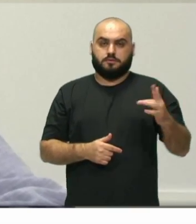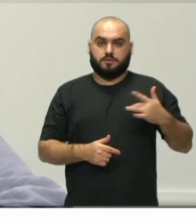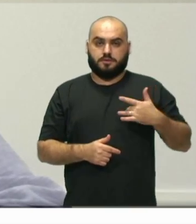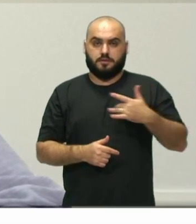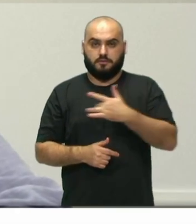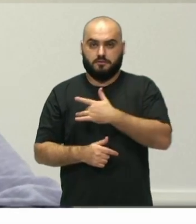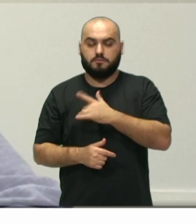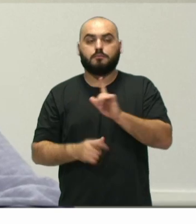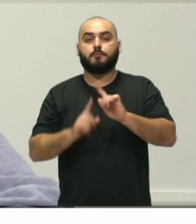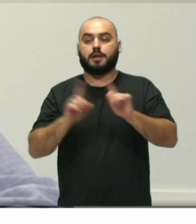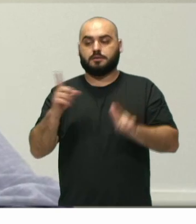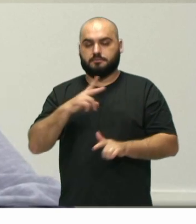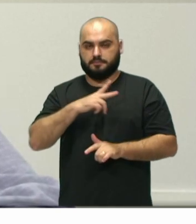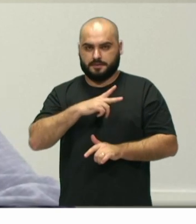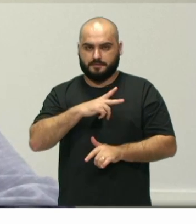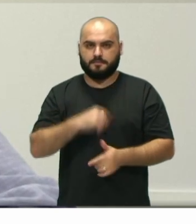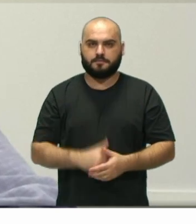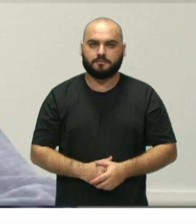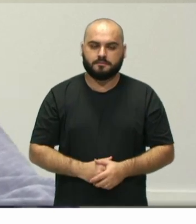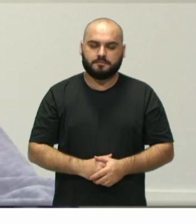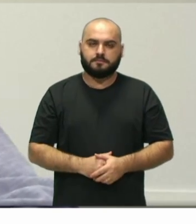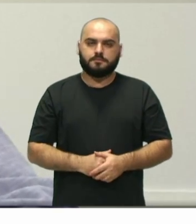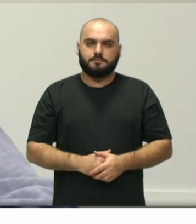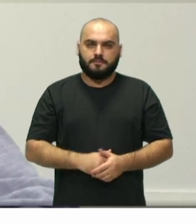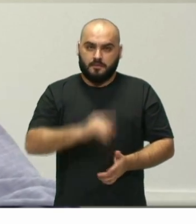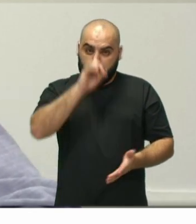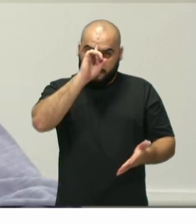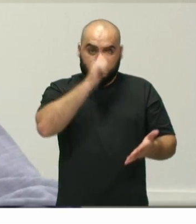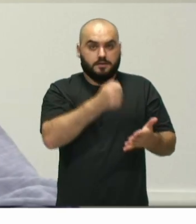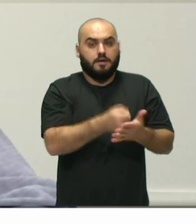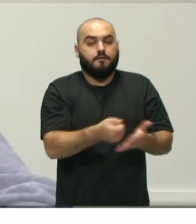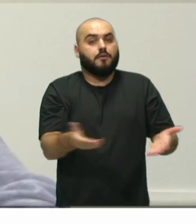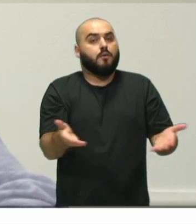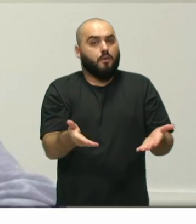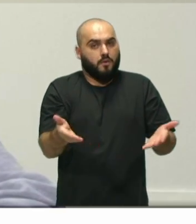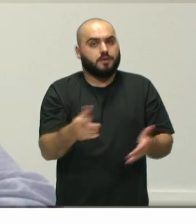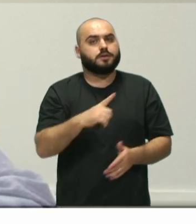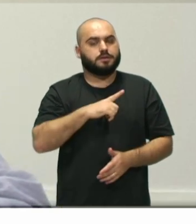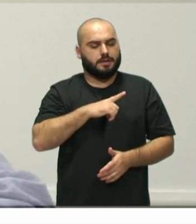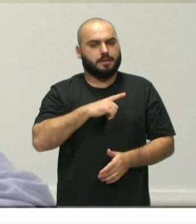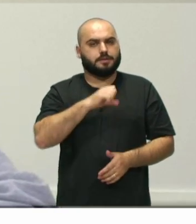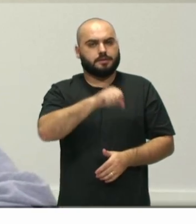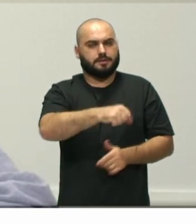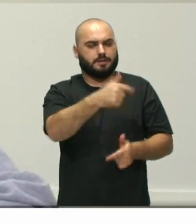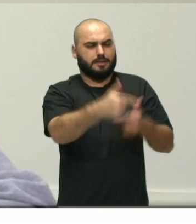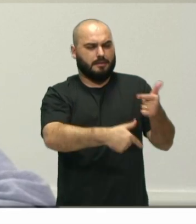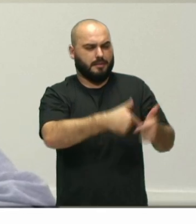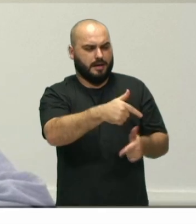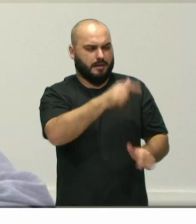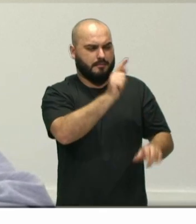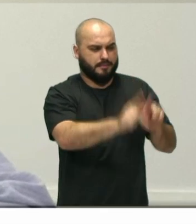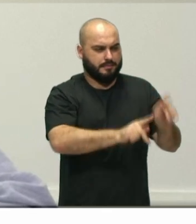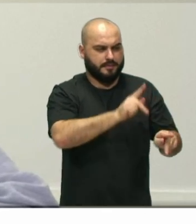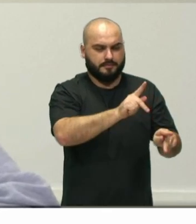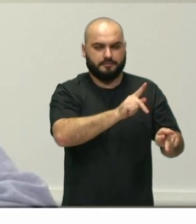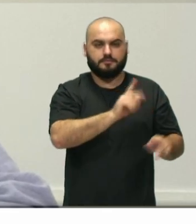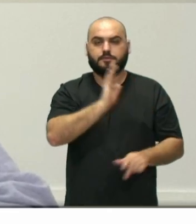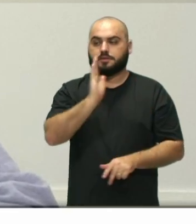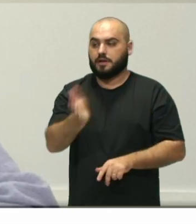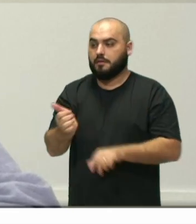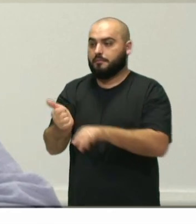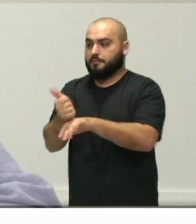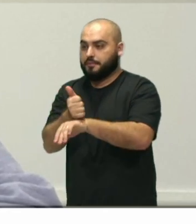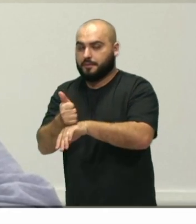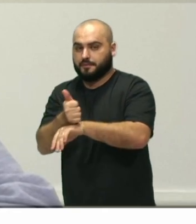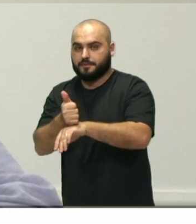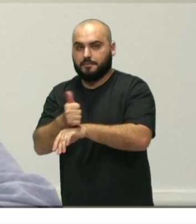sim. Sem dúvida, é um grande desafio hoje, né? A questão pública, trabalhar no público, né? E disputar esse profissional